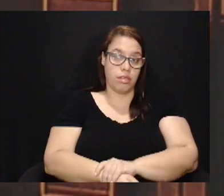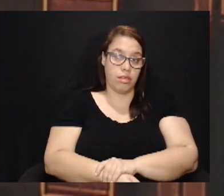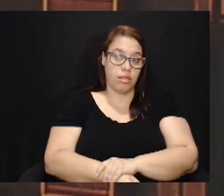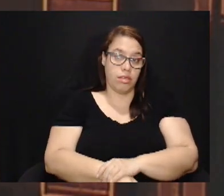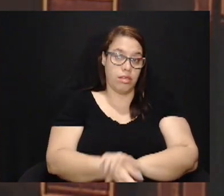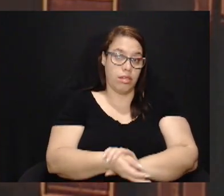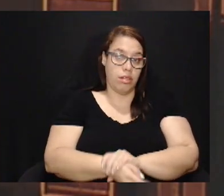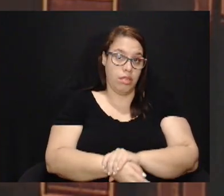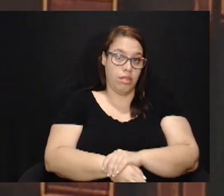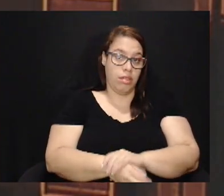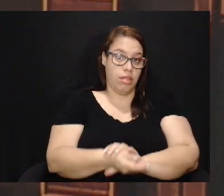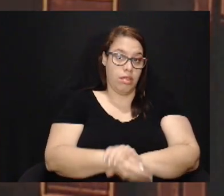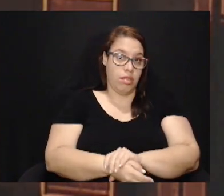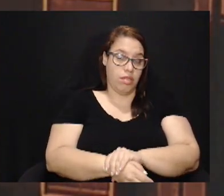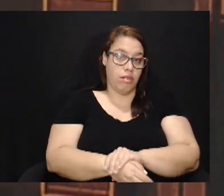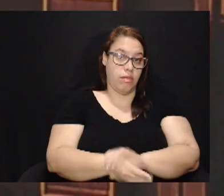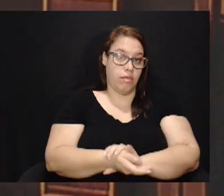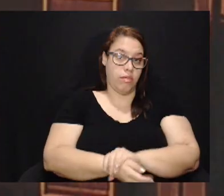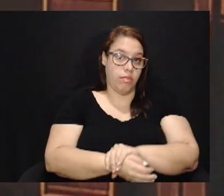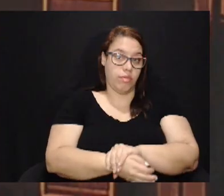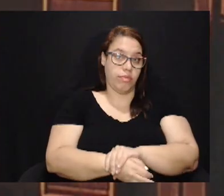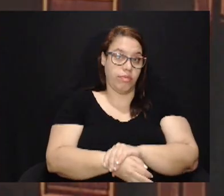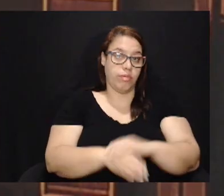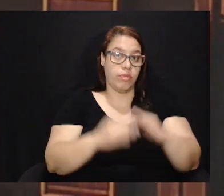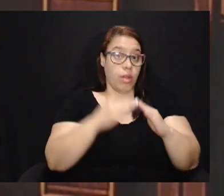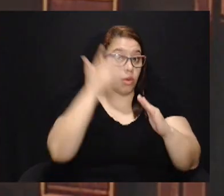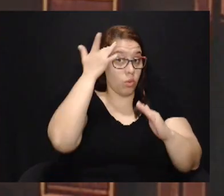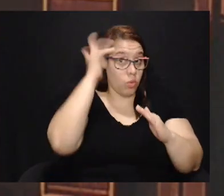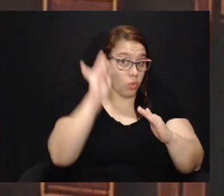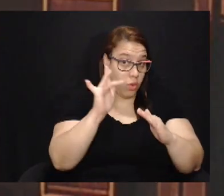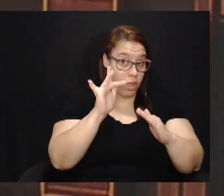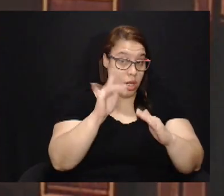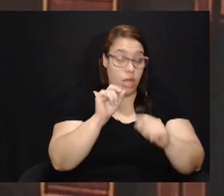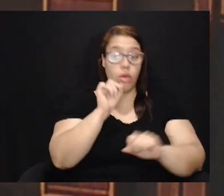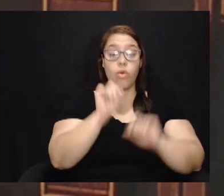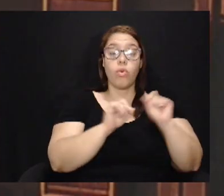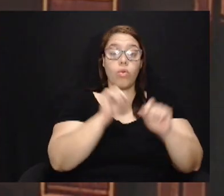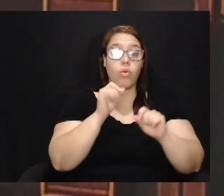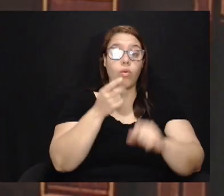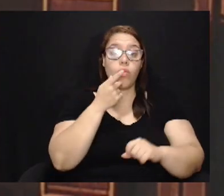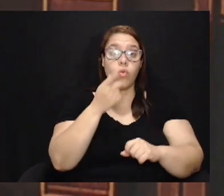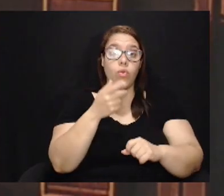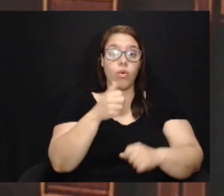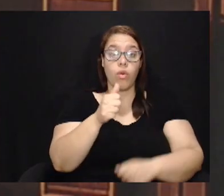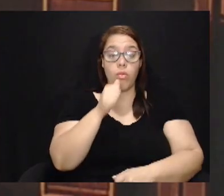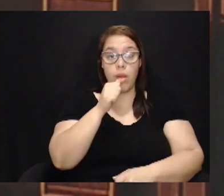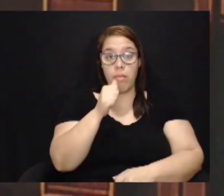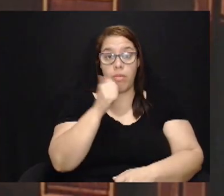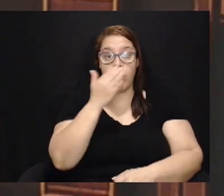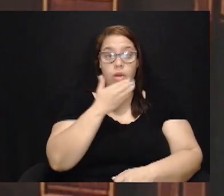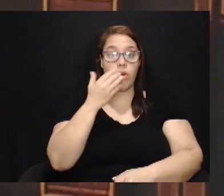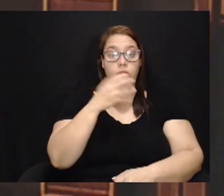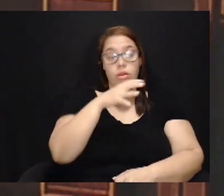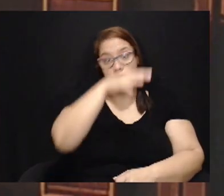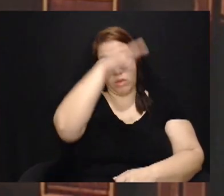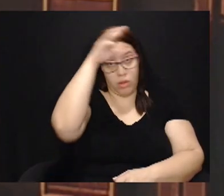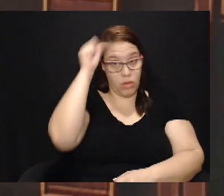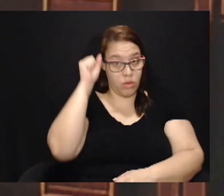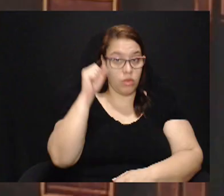vezes, o pessoal que está em casa não sabe, né, decifrar. Nós estamos falando de bebidas açucaradas, refrigerante,